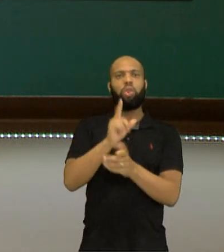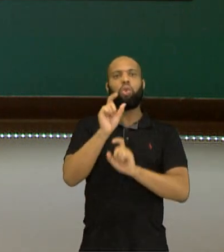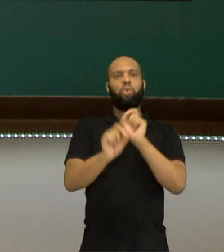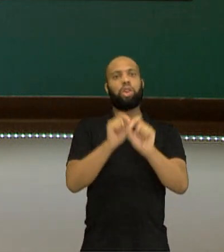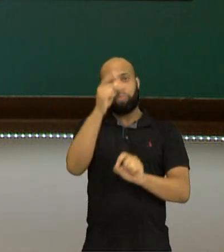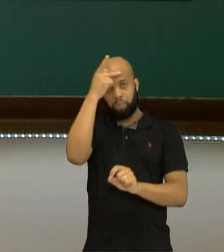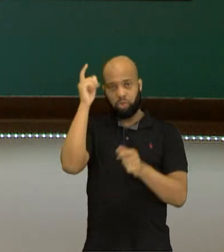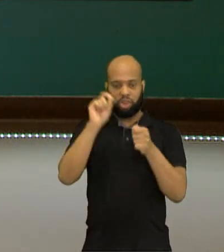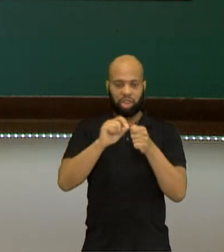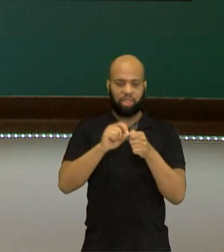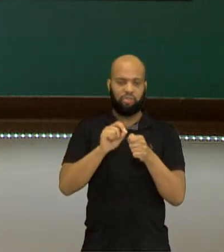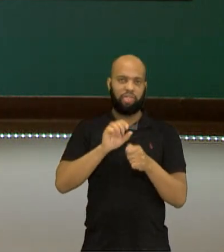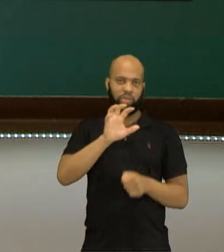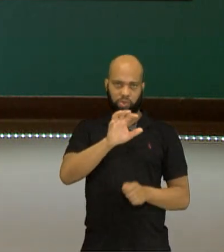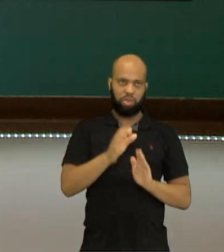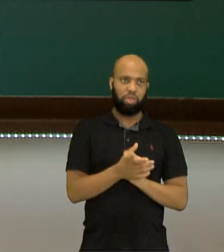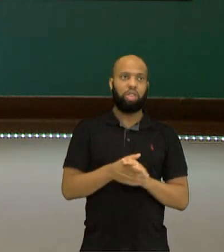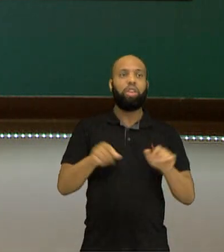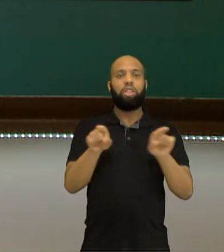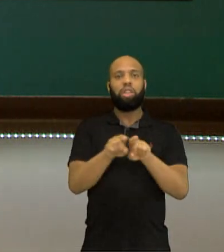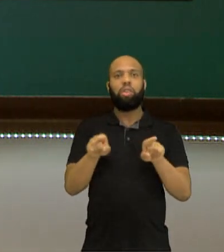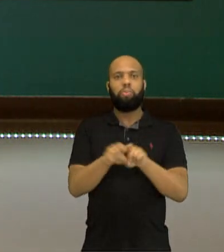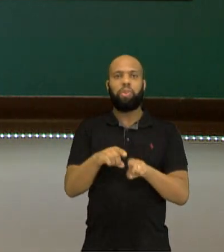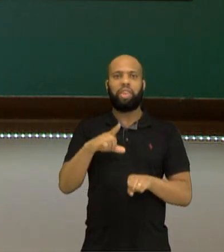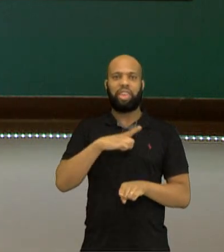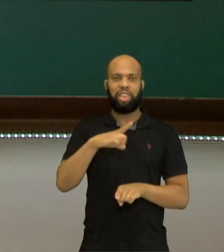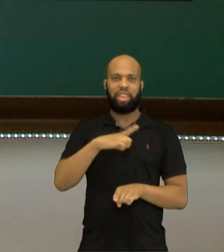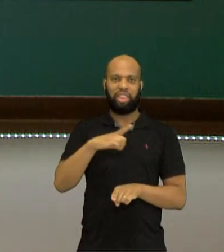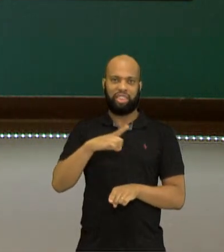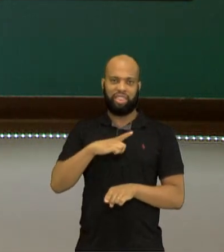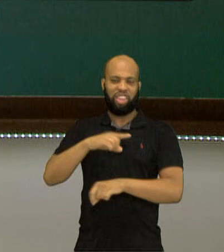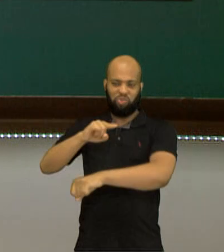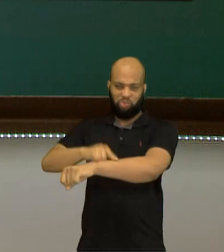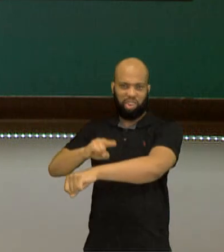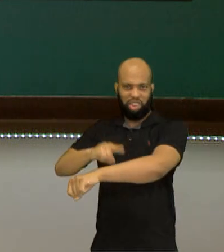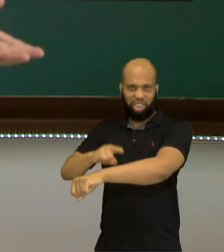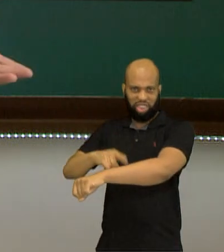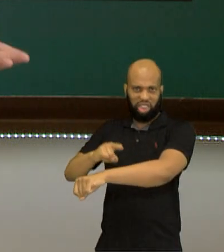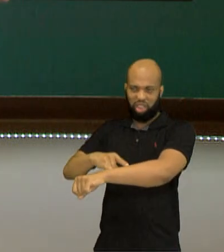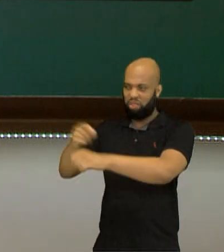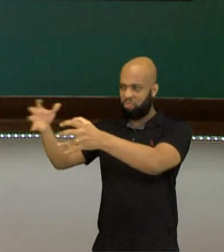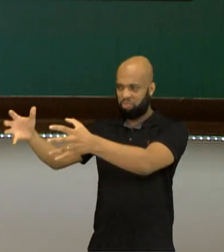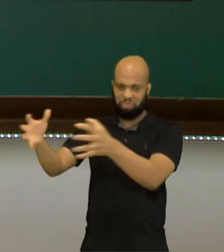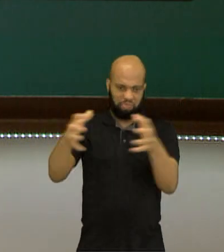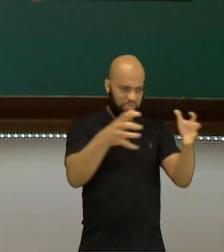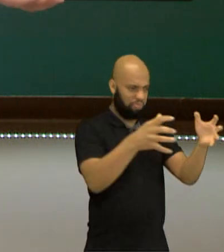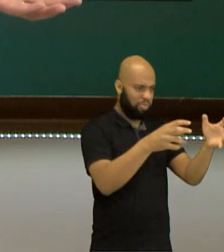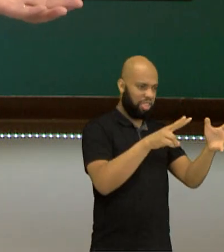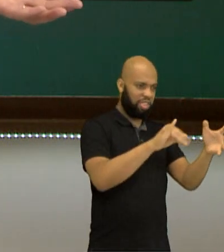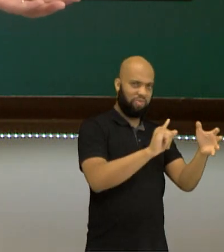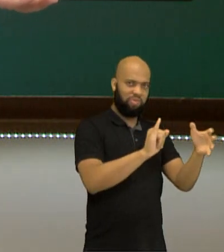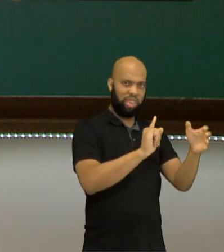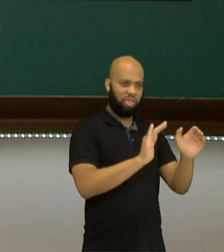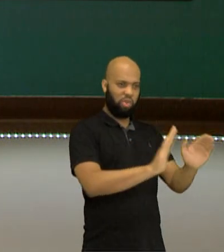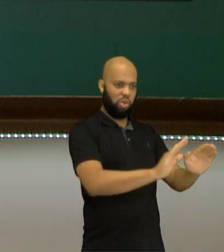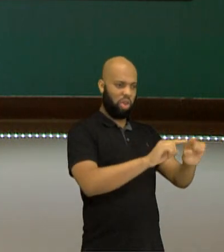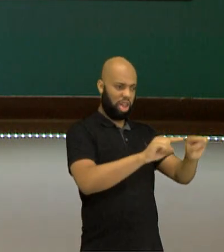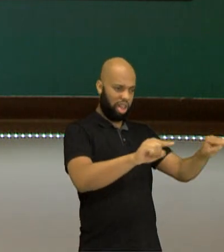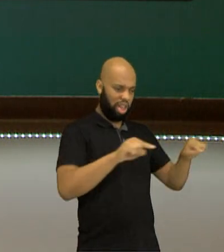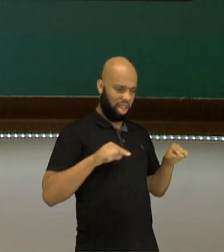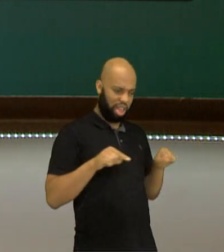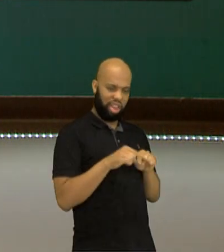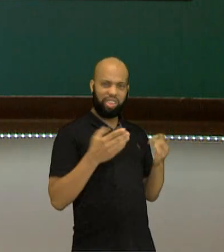com aquilo? A mesma coisa o mictório de Marcel Duchamp. Quem vai levar um mictório e expor na sala de sua casa? Né, uma